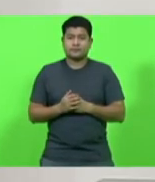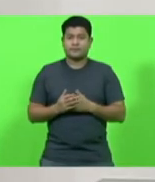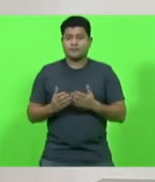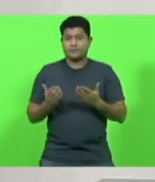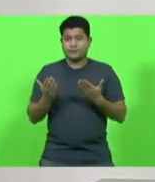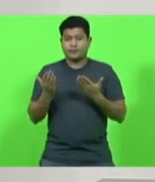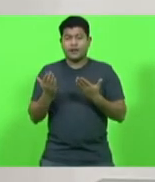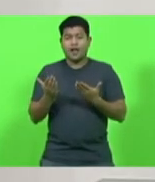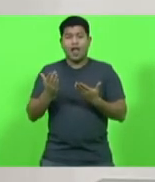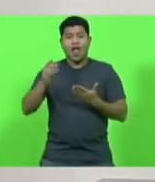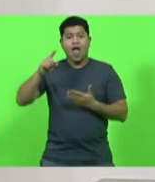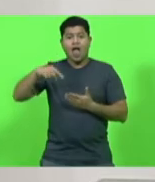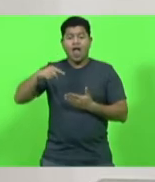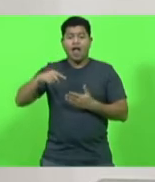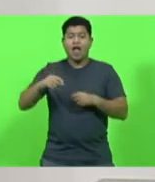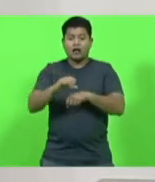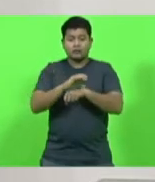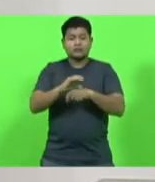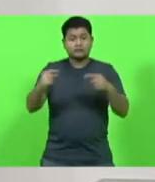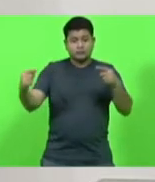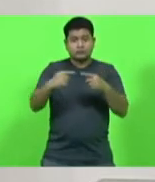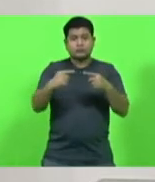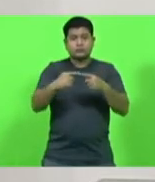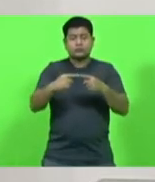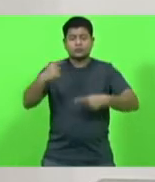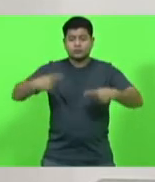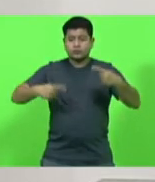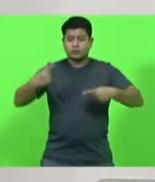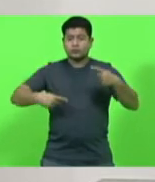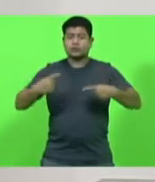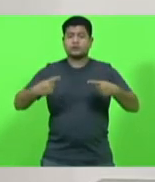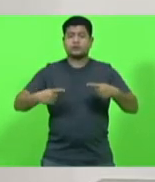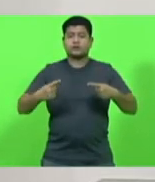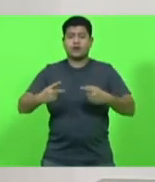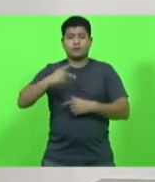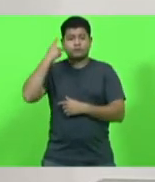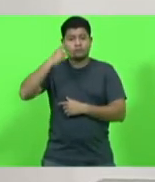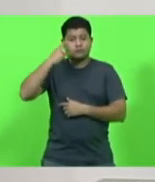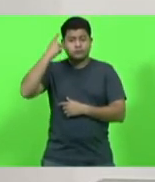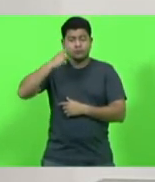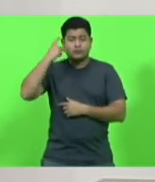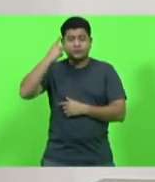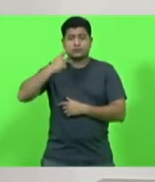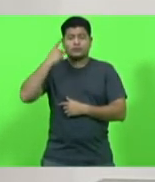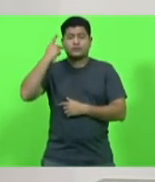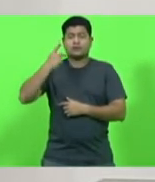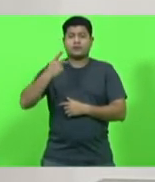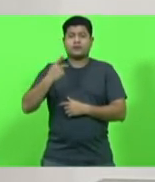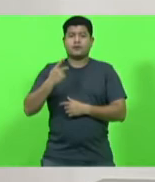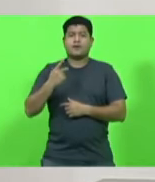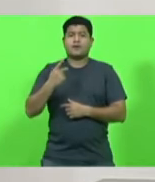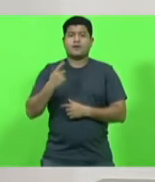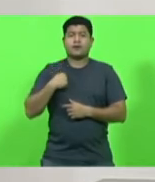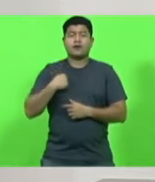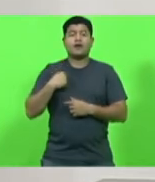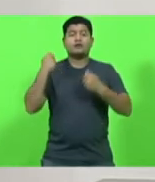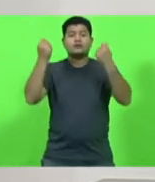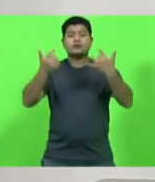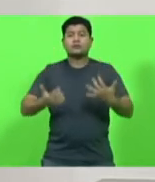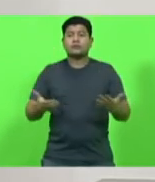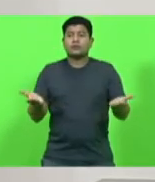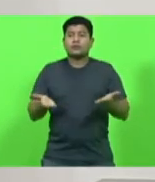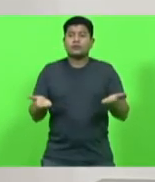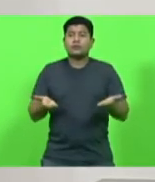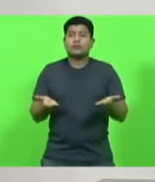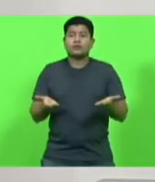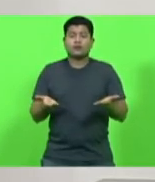absolutamente constitucional discutir uma forma que uma política como essa vai implementar. E eu trago como ilustração a